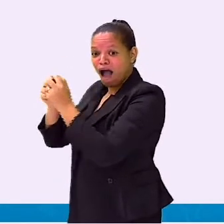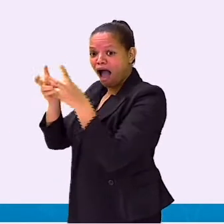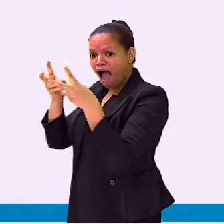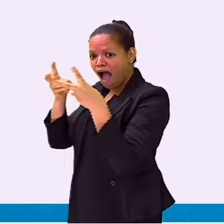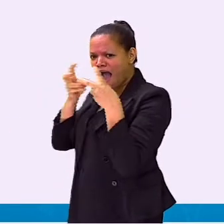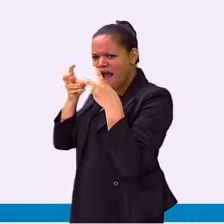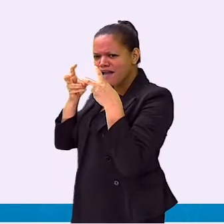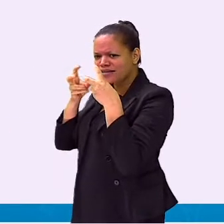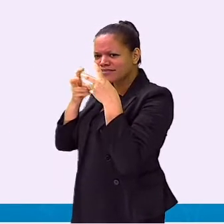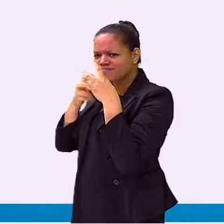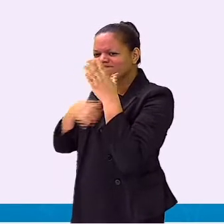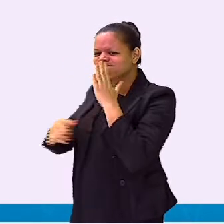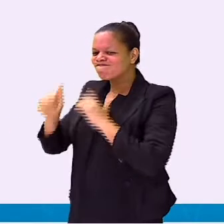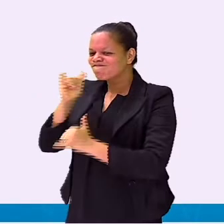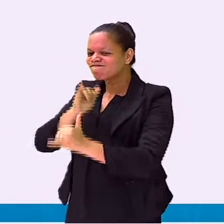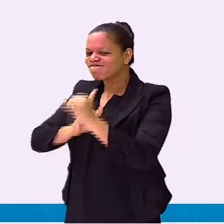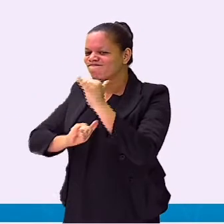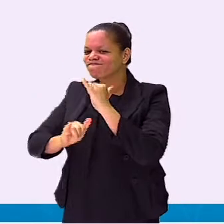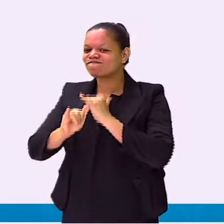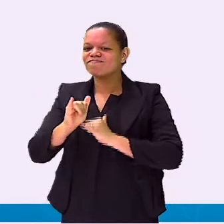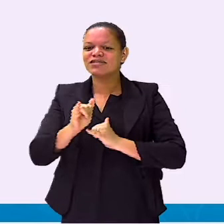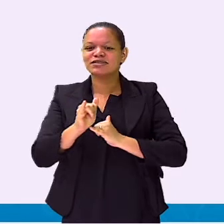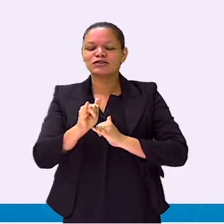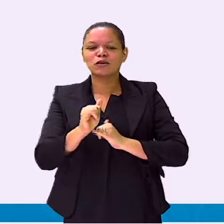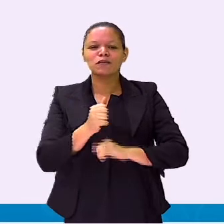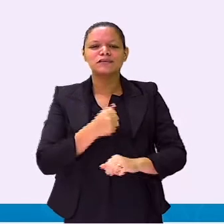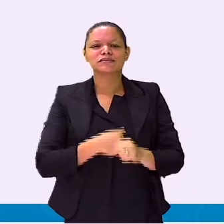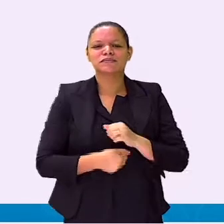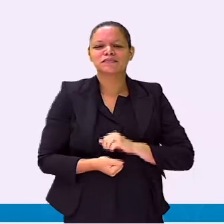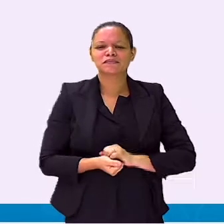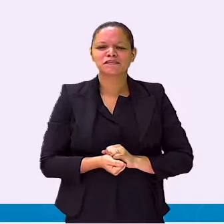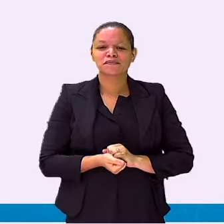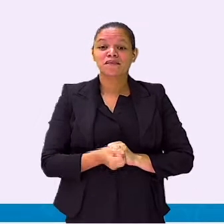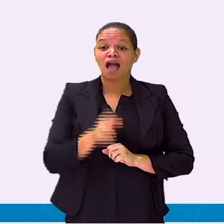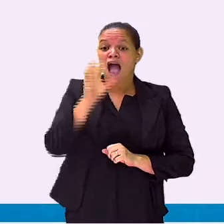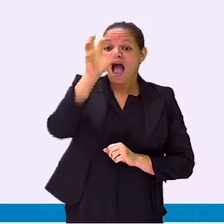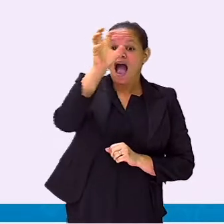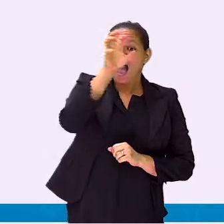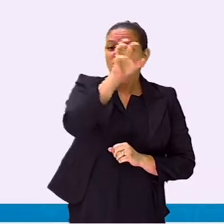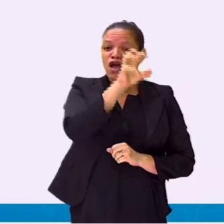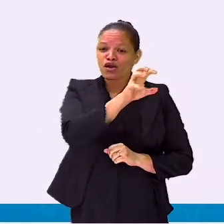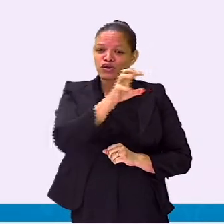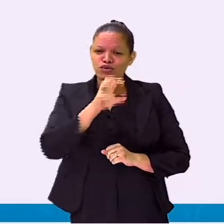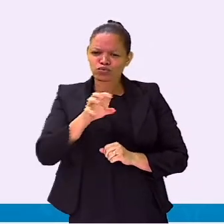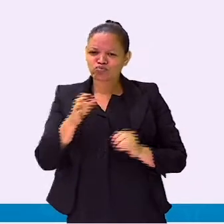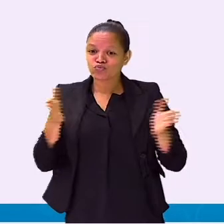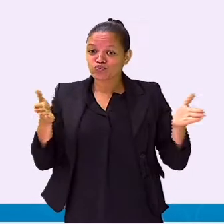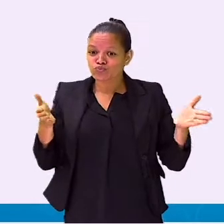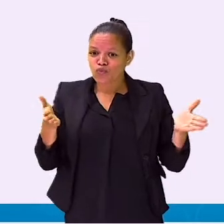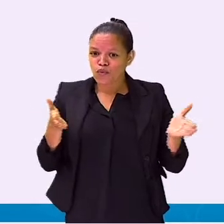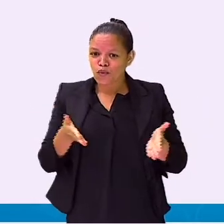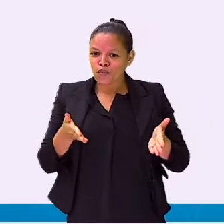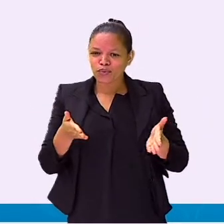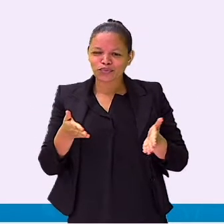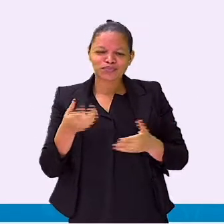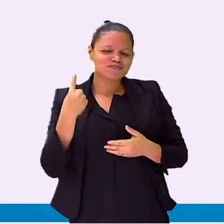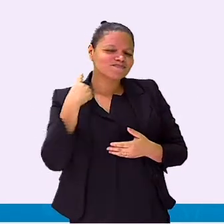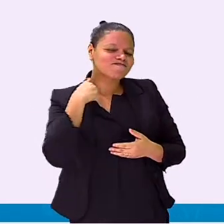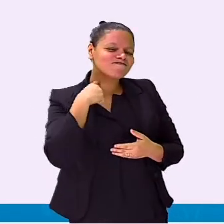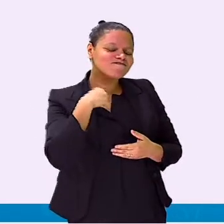nas informações que nós teremos. A região em que hoje é o estado de Minas